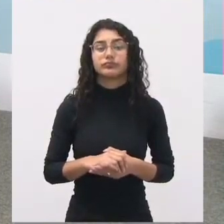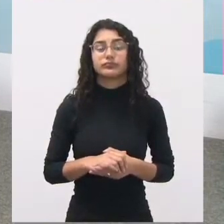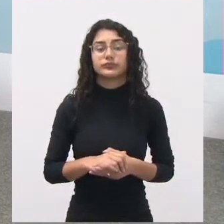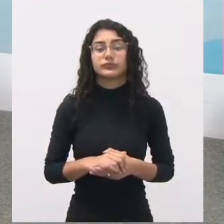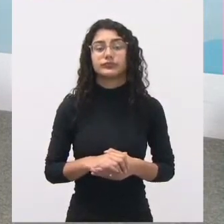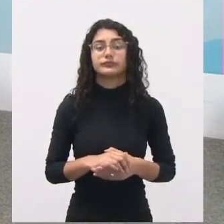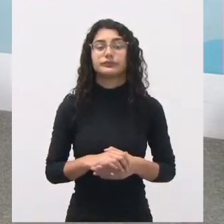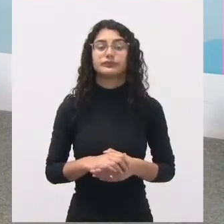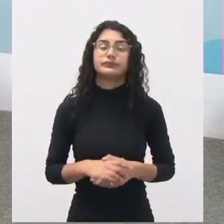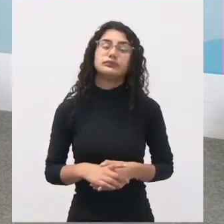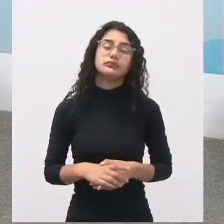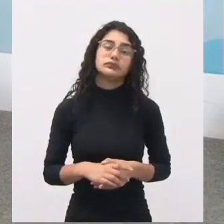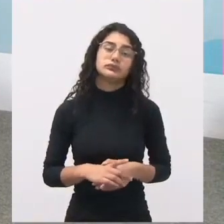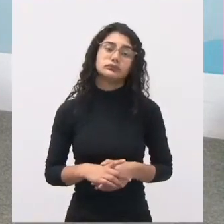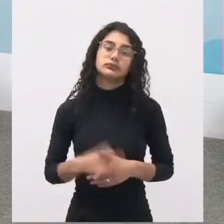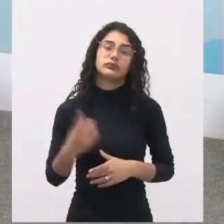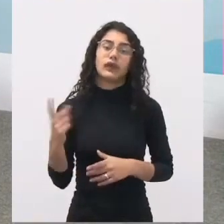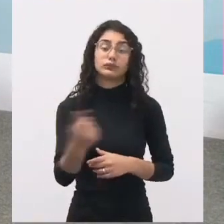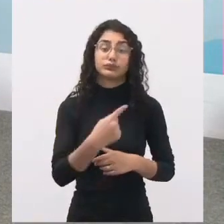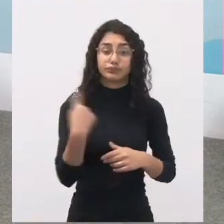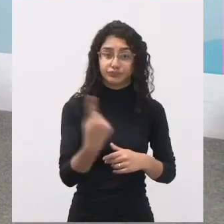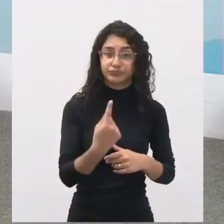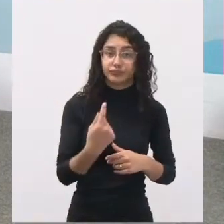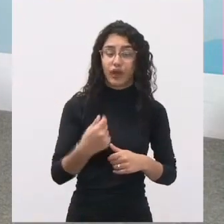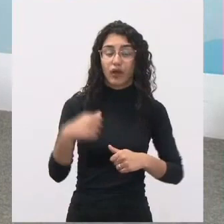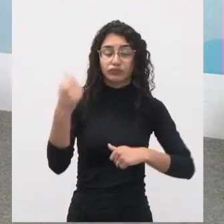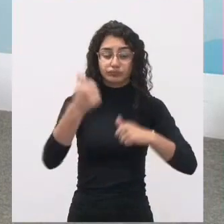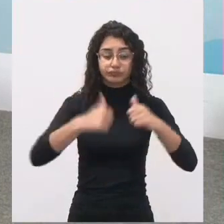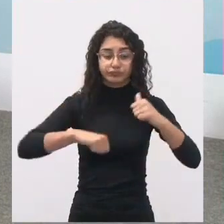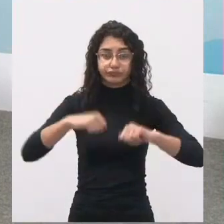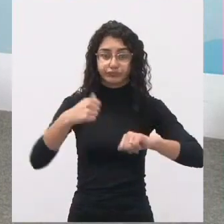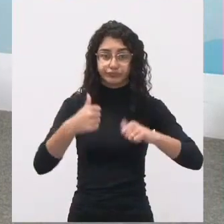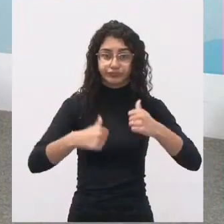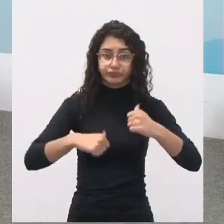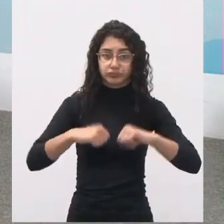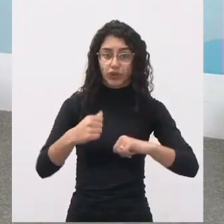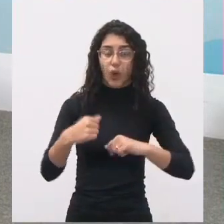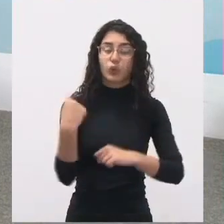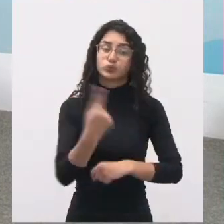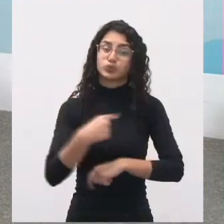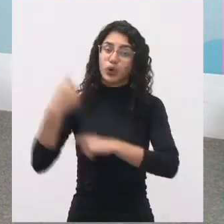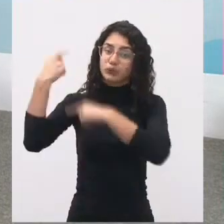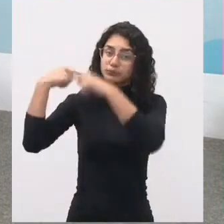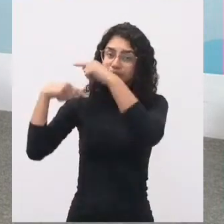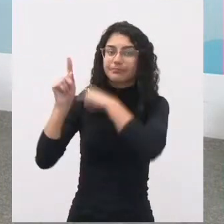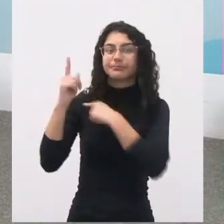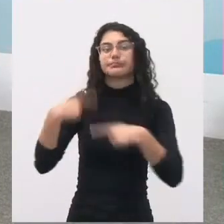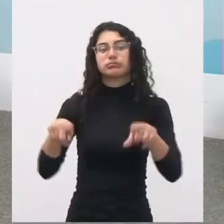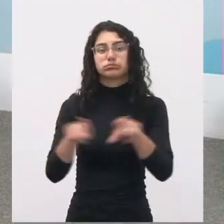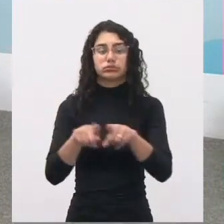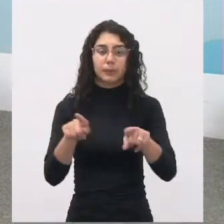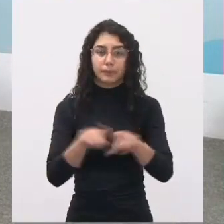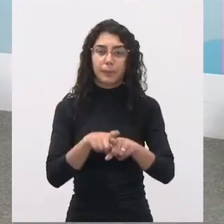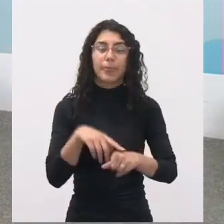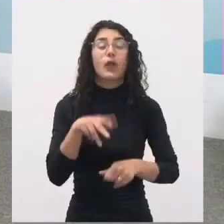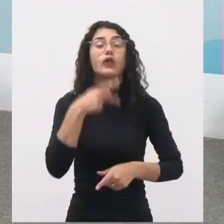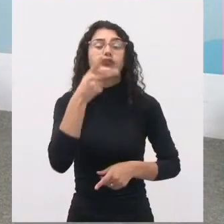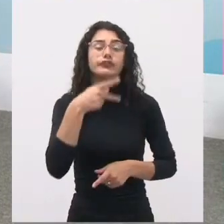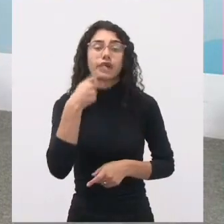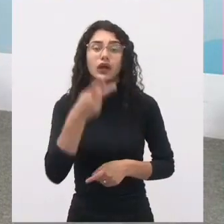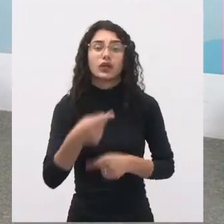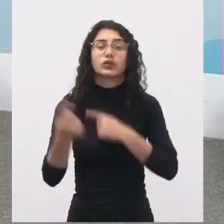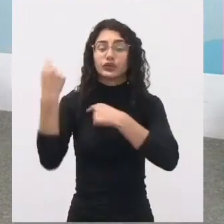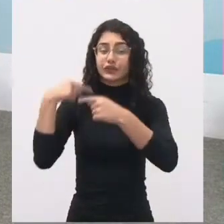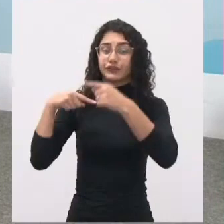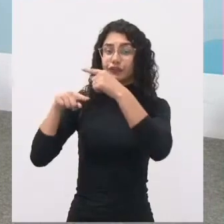gente consiga avaliar o nosso compromisso e o nosso desenvolvimento também. A gente está falando muito, né, do